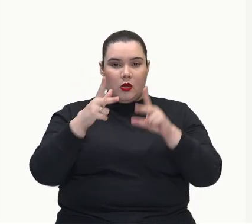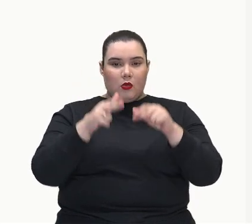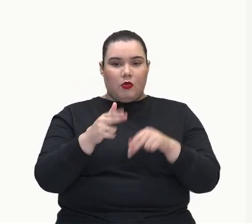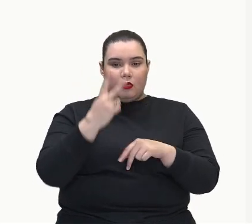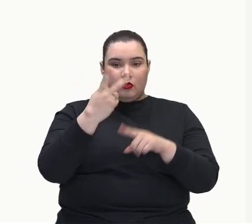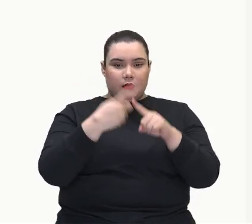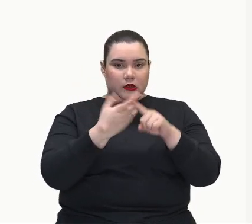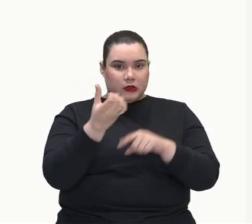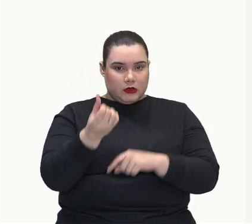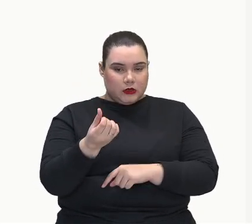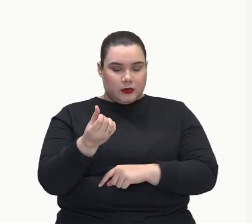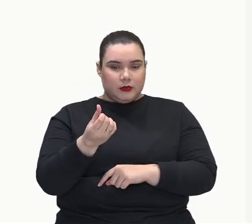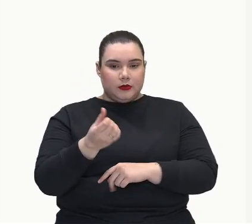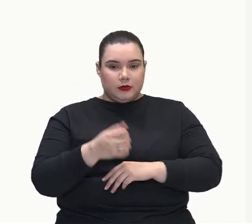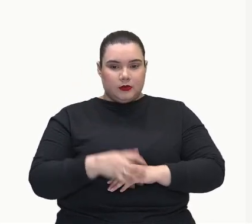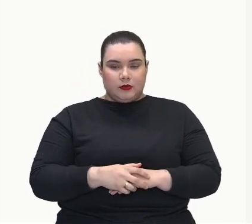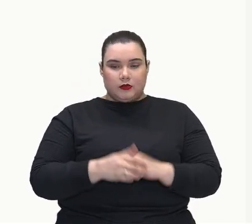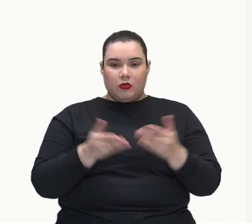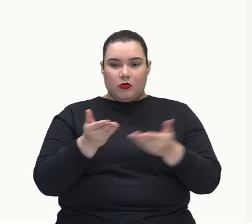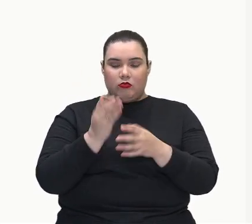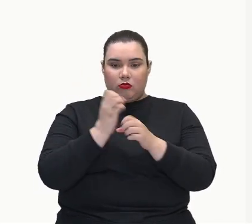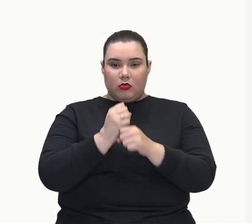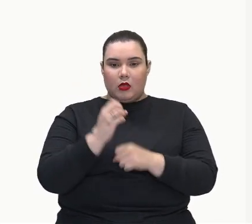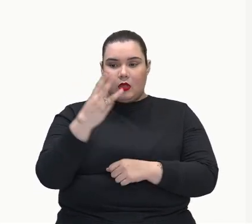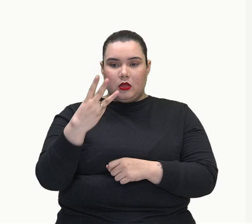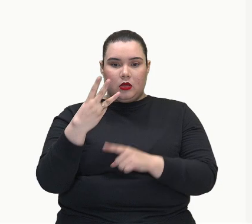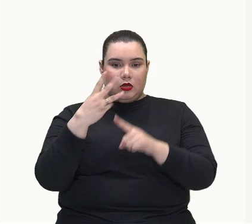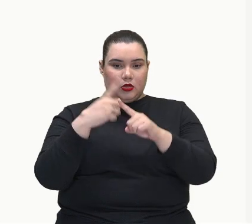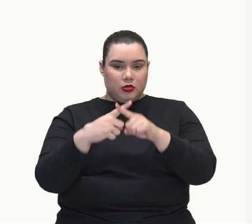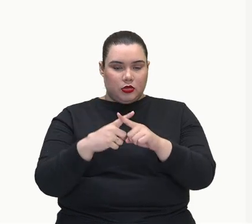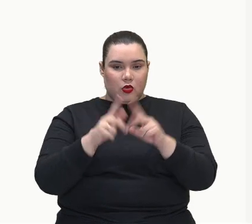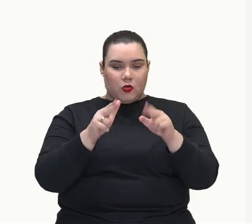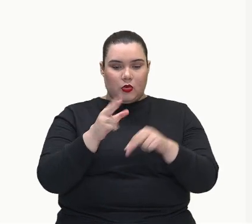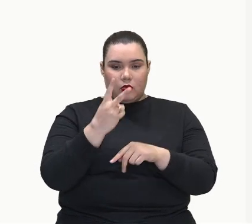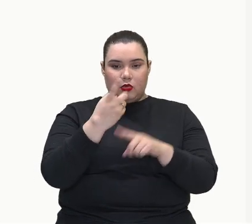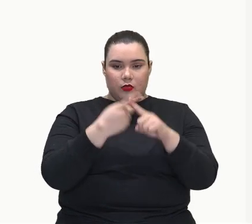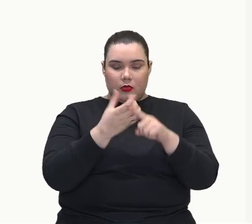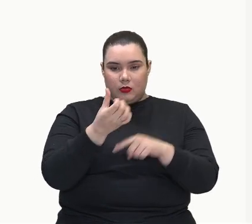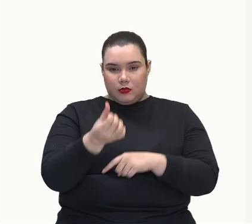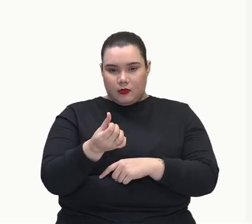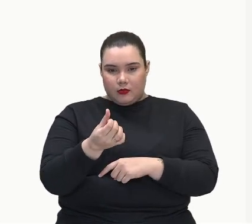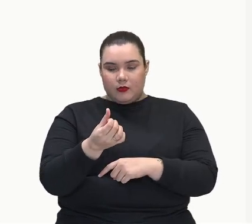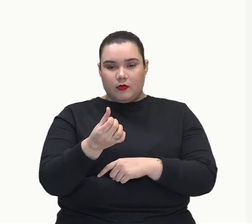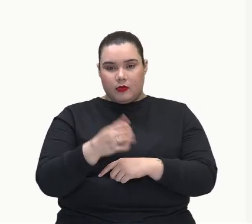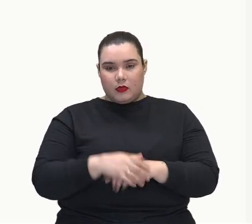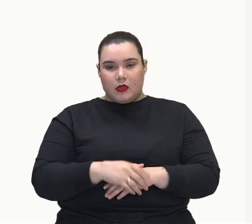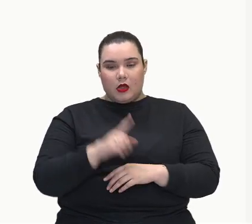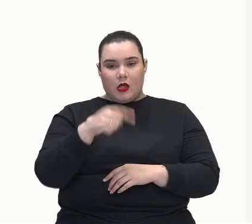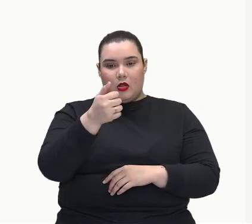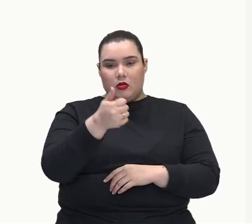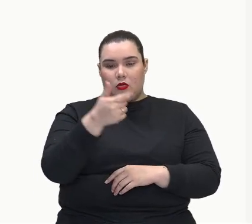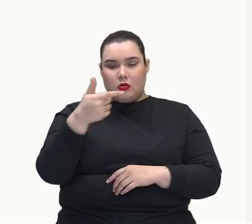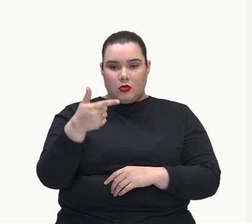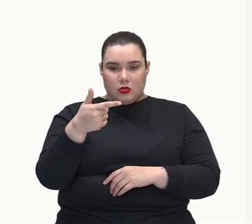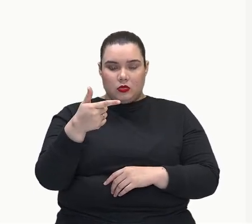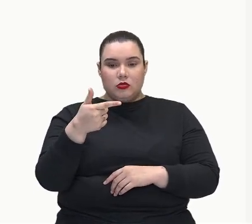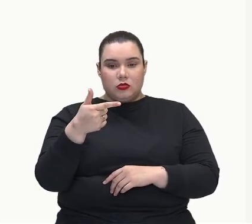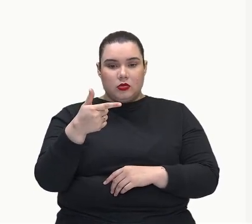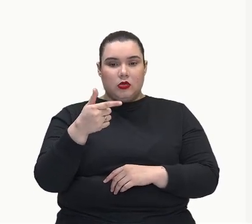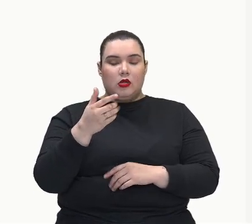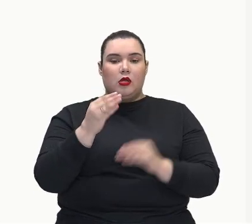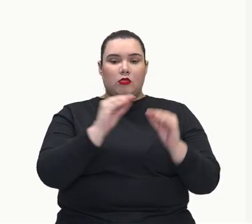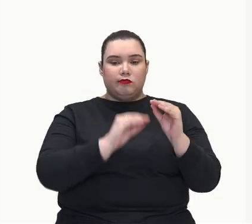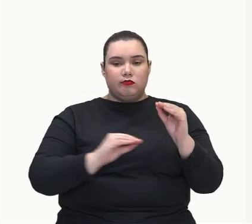vezes 6. Então, vamos ter 3x igual a 2 vezes 6, que é 12. Aí a gente passa o